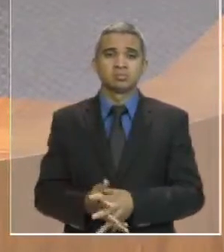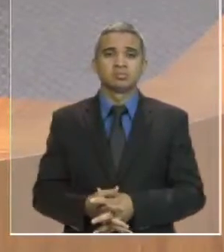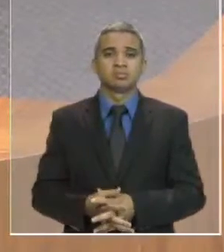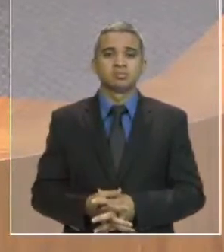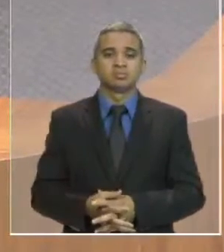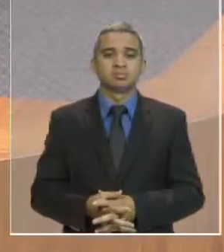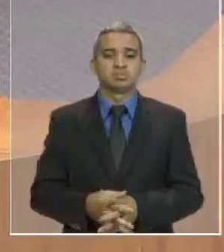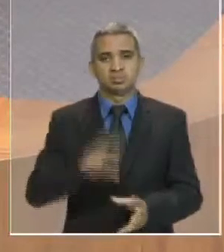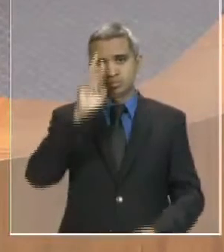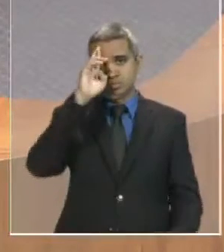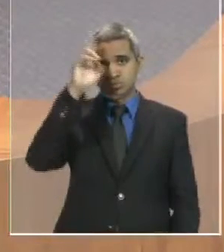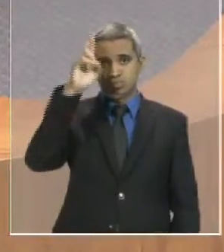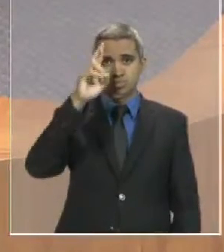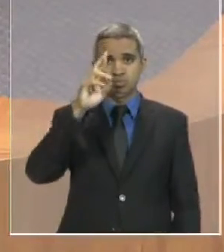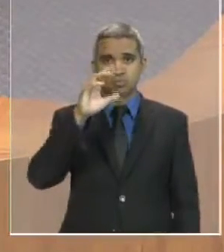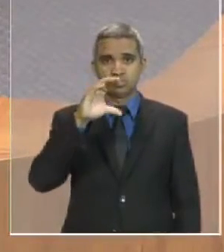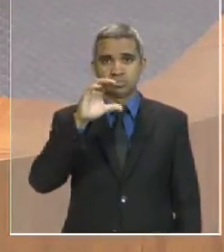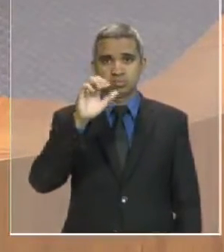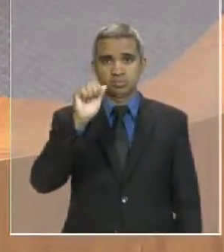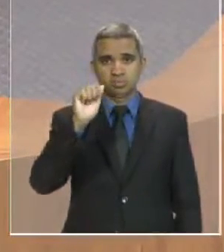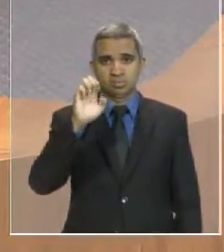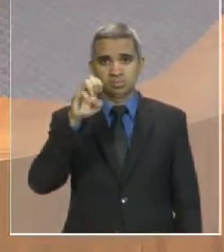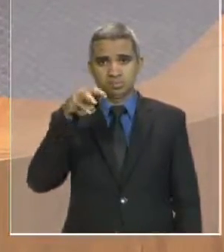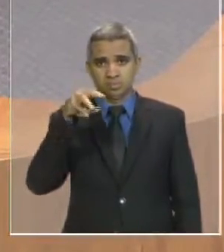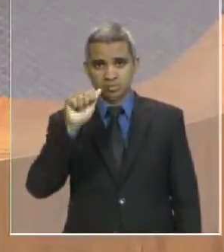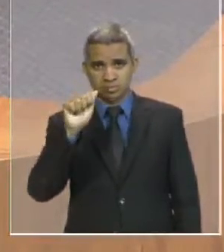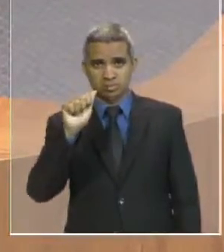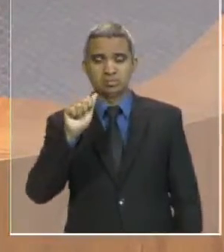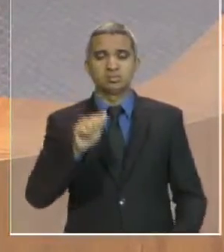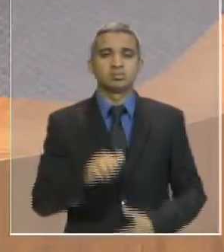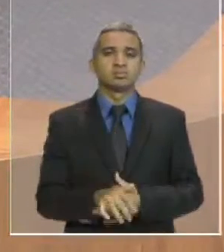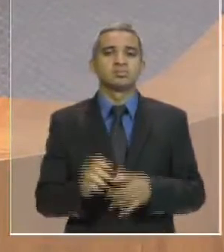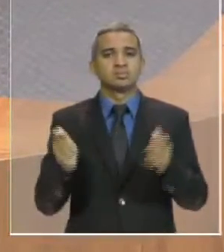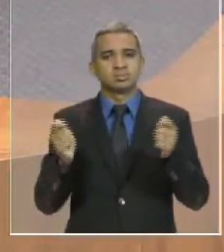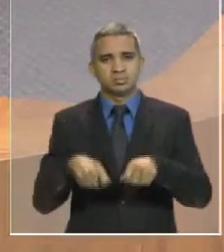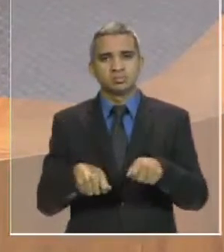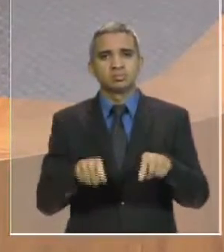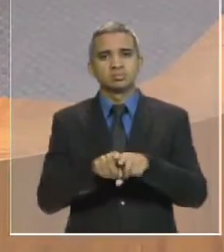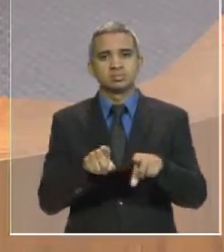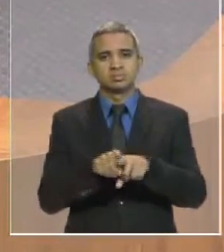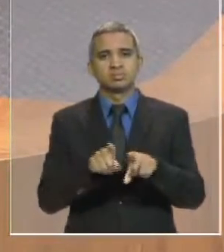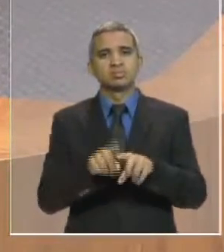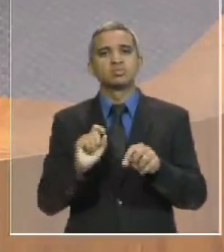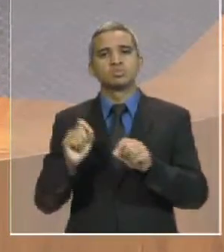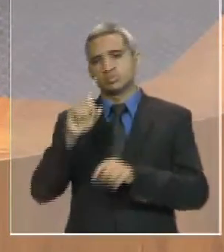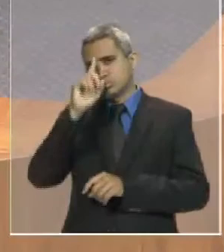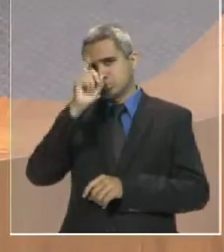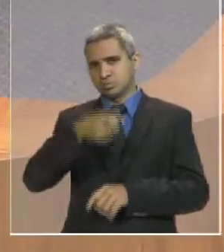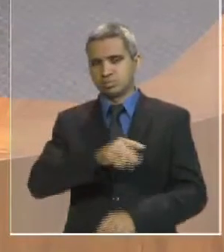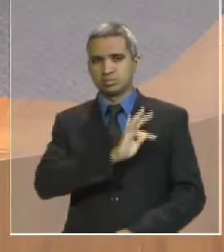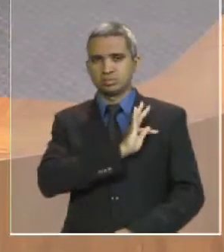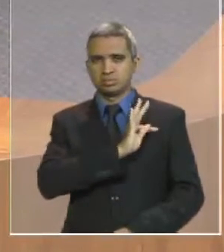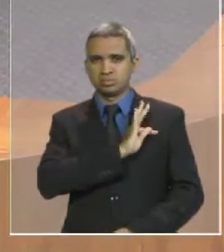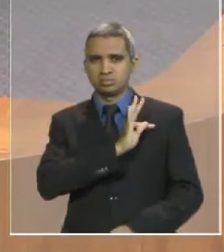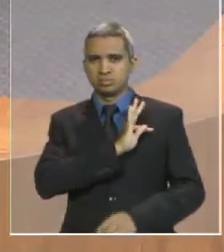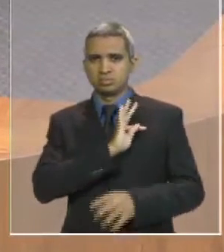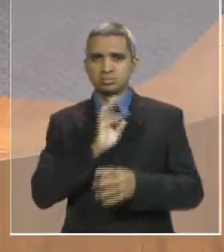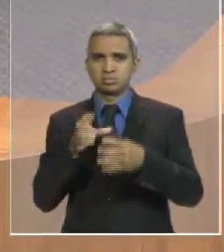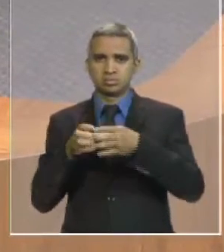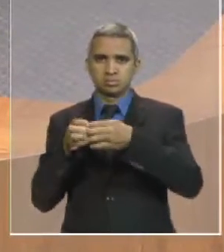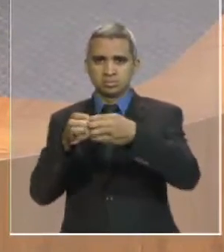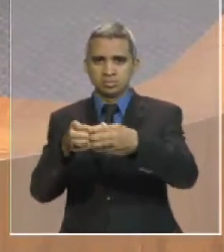diretor da CAEMA, para que ele possa encaminhar técnicos até aquele município, tendo em vista que a água lá é da